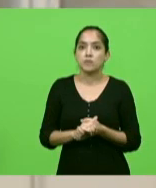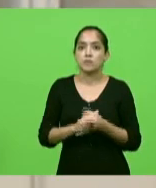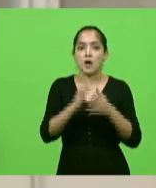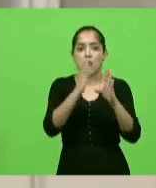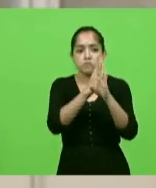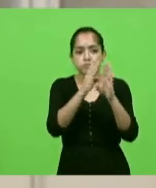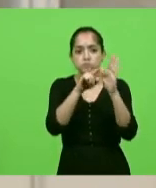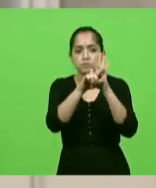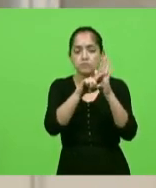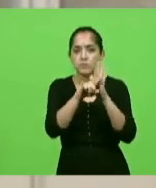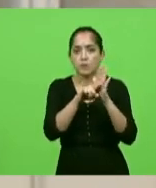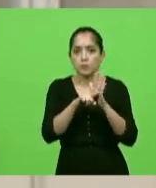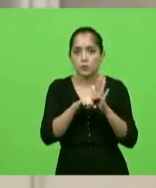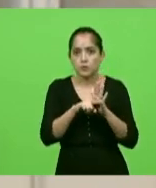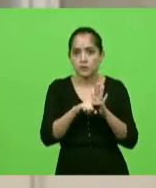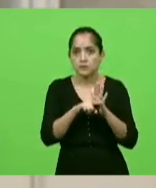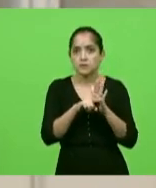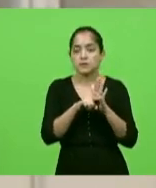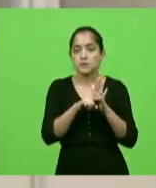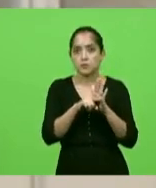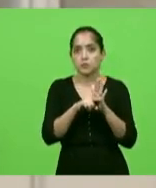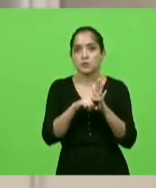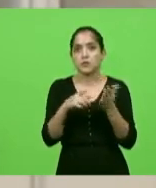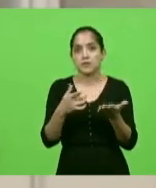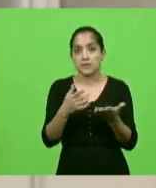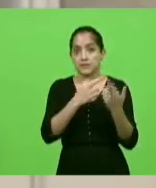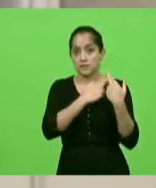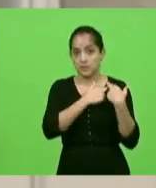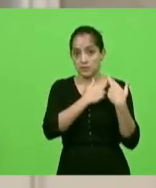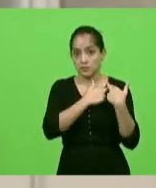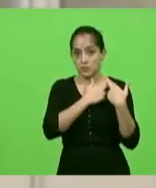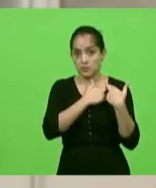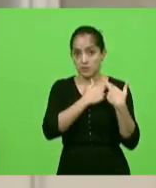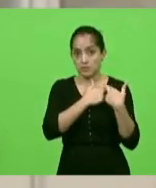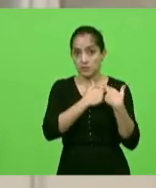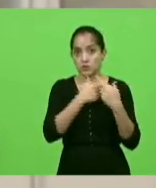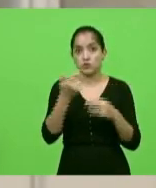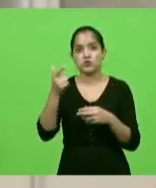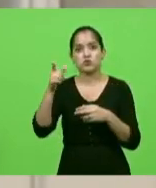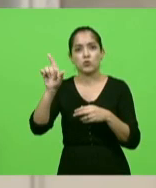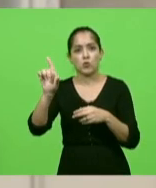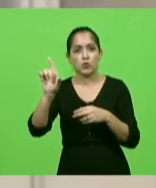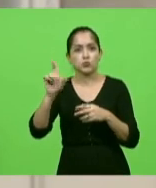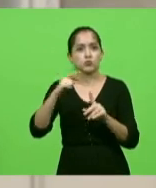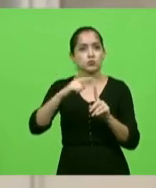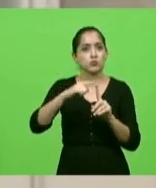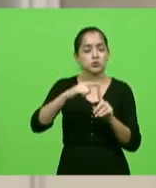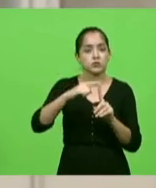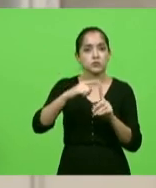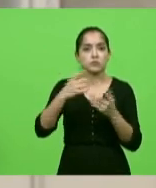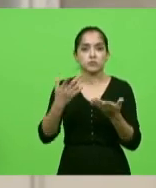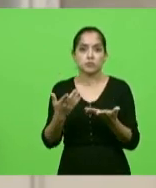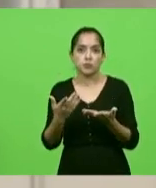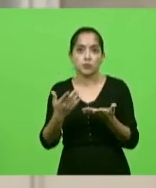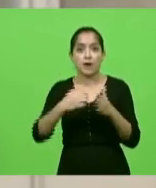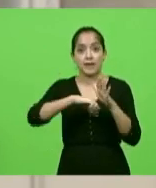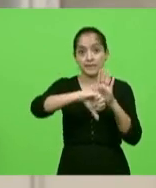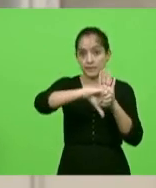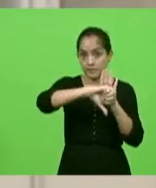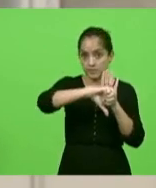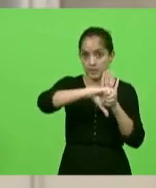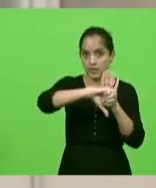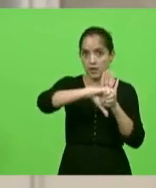apuração e deu de responsabilidade de outra natureza como são a